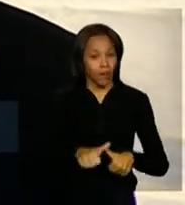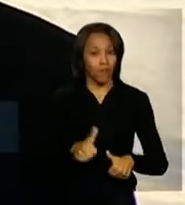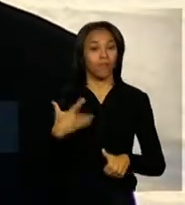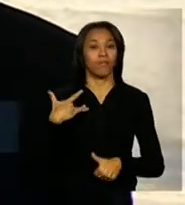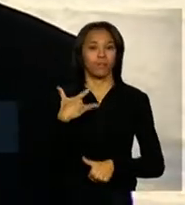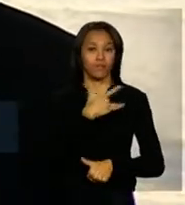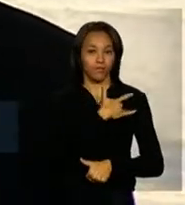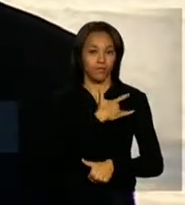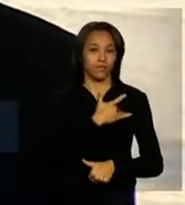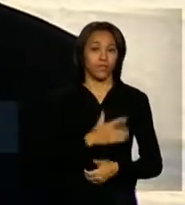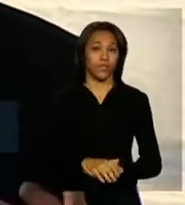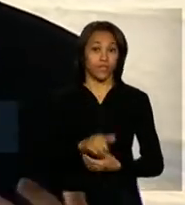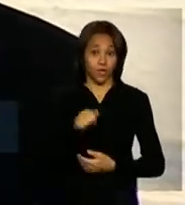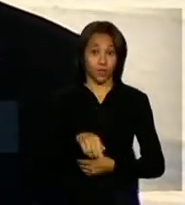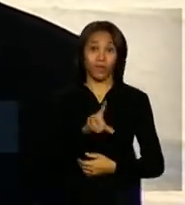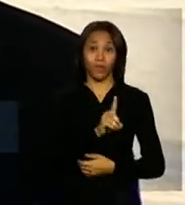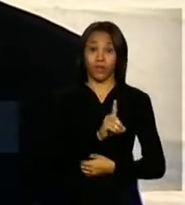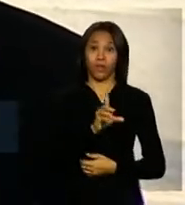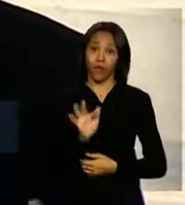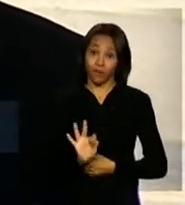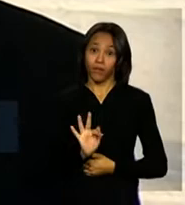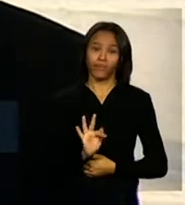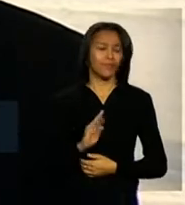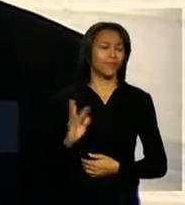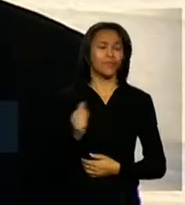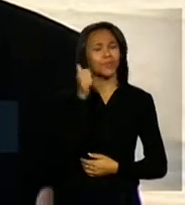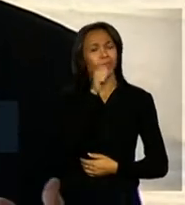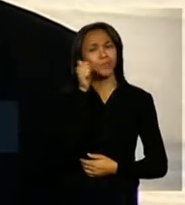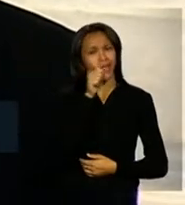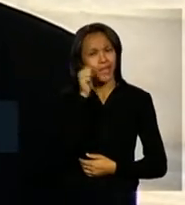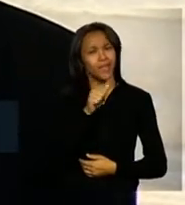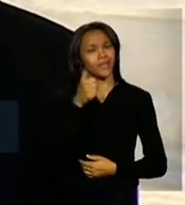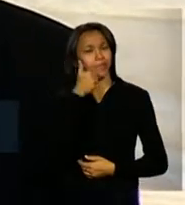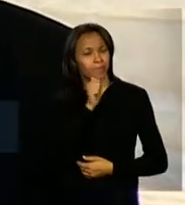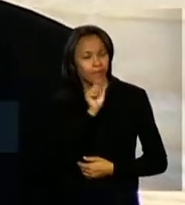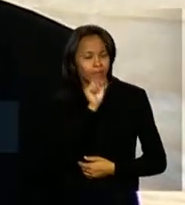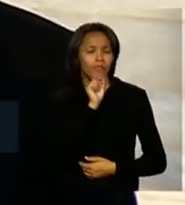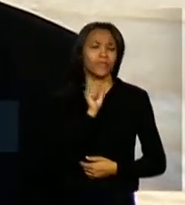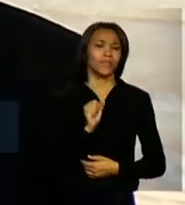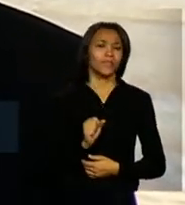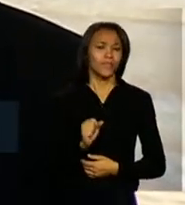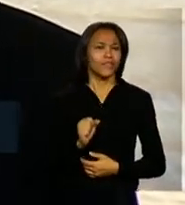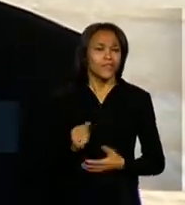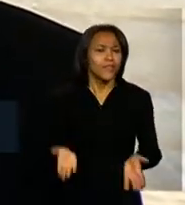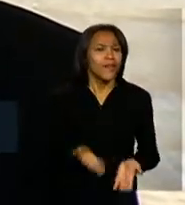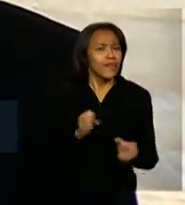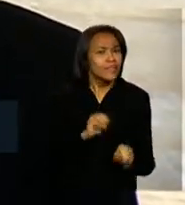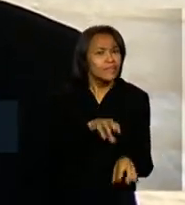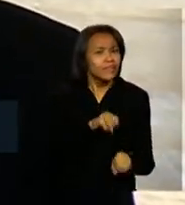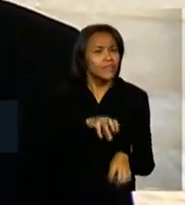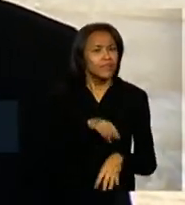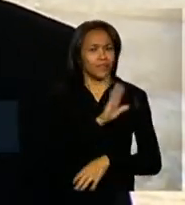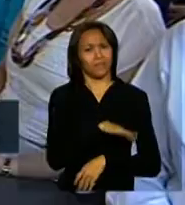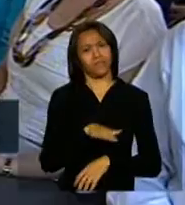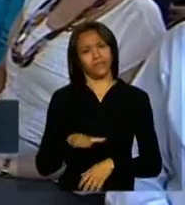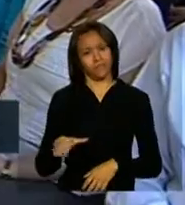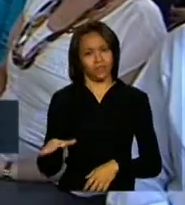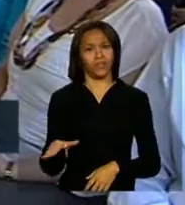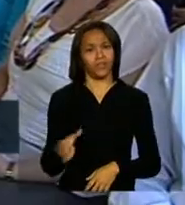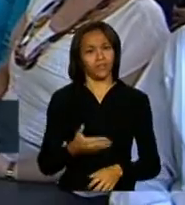então Distrito Federal o Brasil sobre todas as mulheres as mães e sim suas crianças